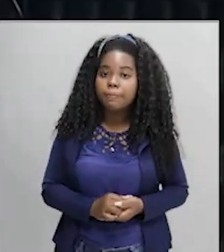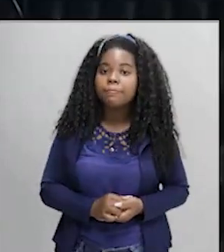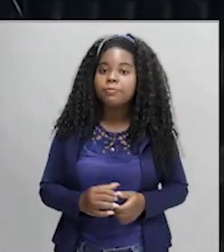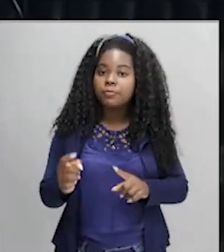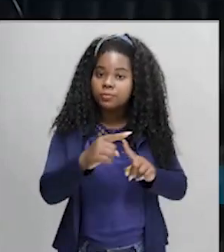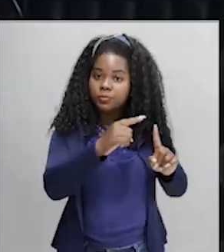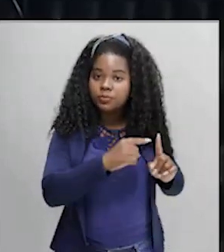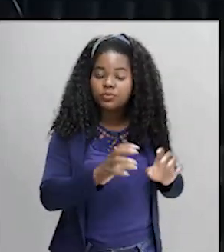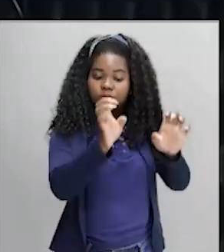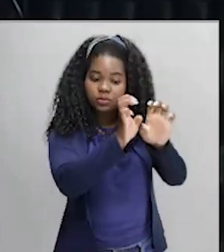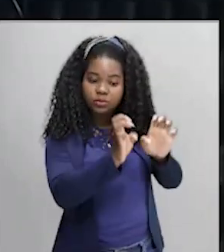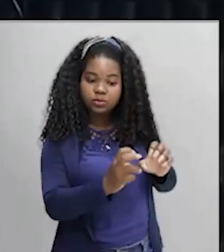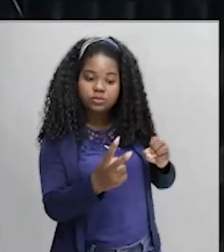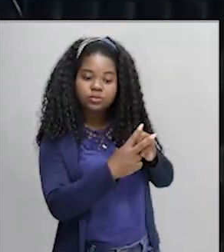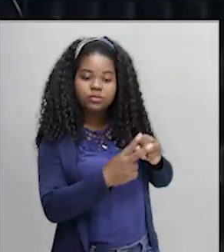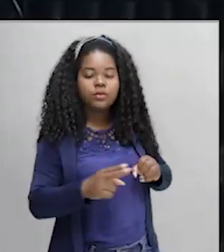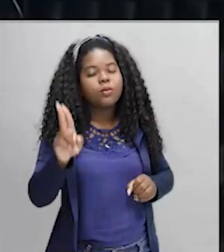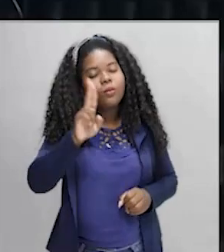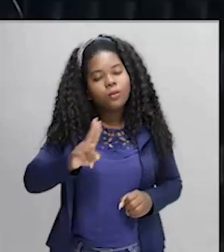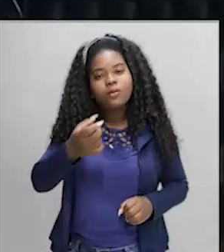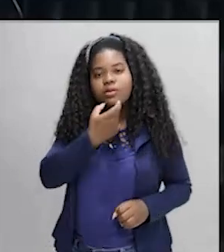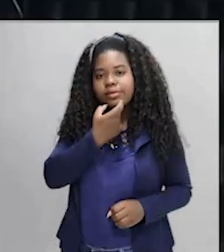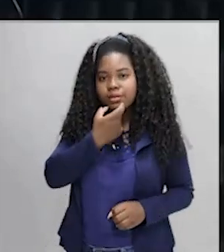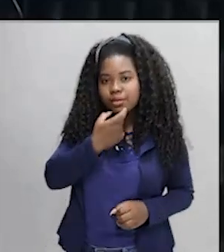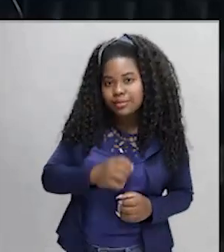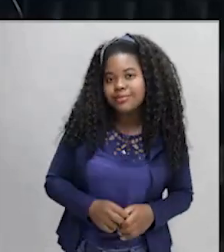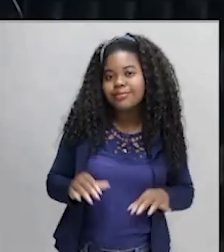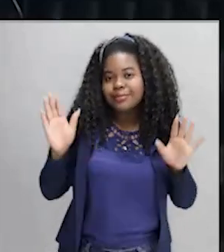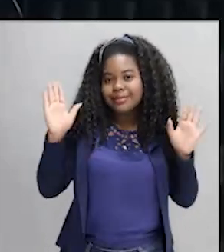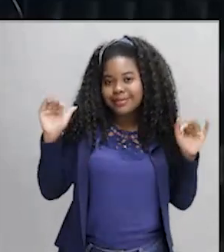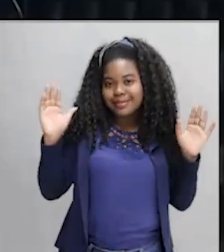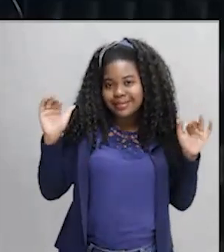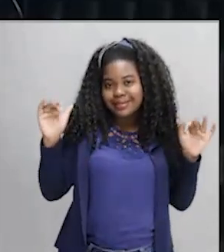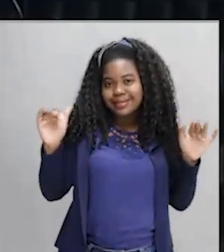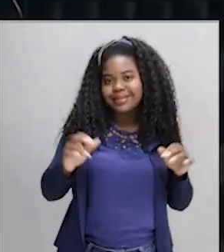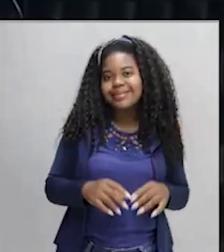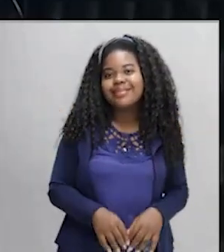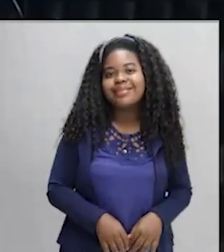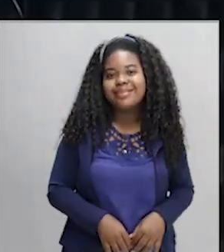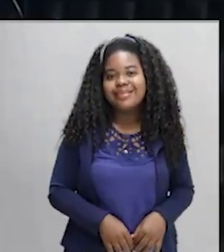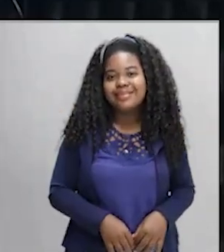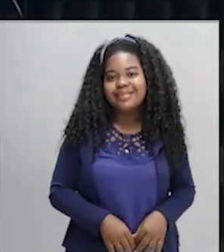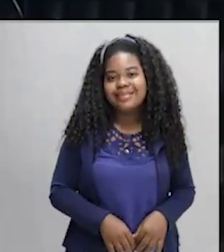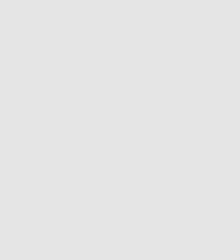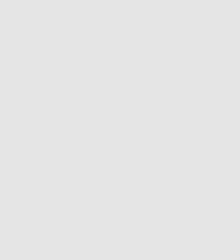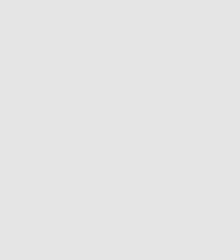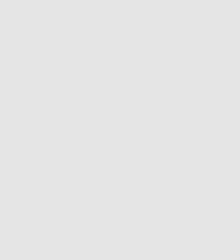tipo de estrutura verbal muito utilizado na língua inglesa. Até a próxima e bye bye!